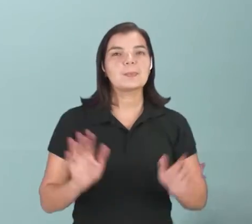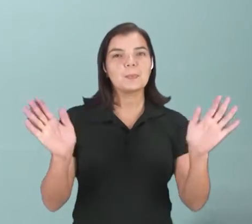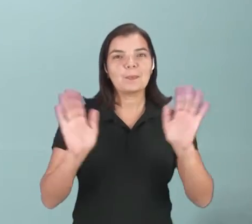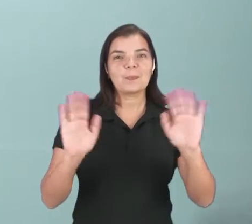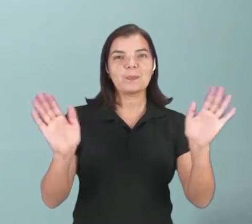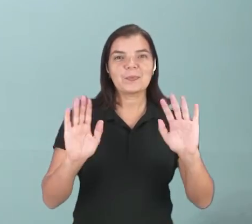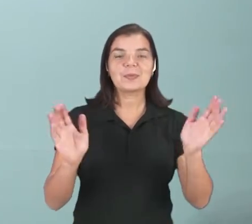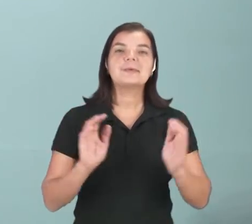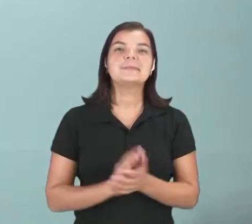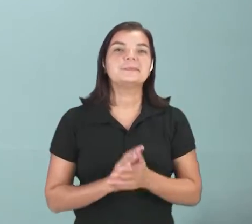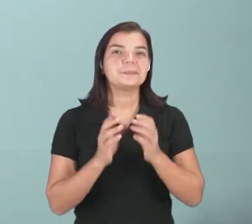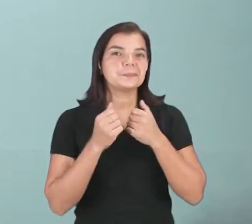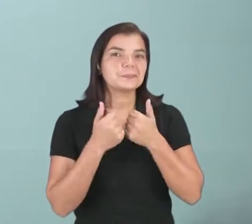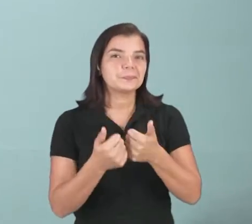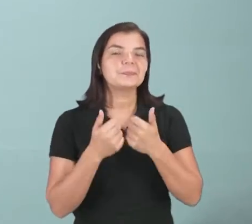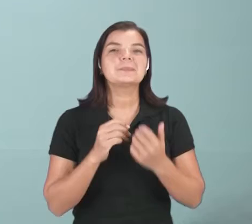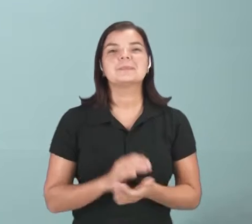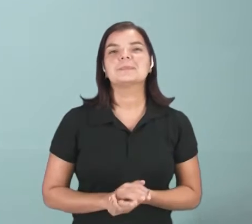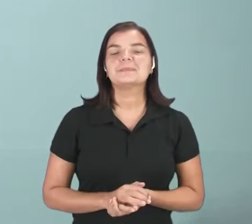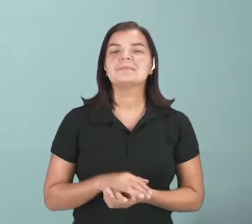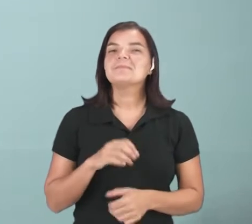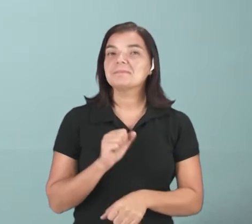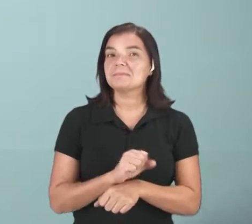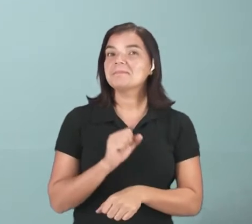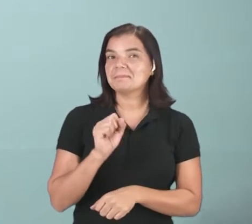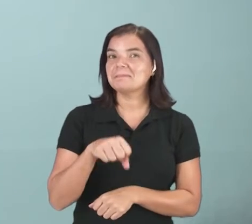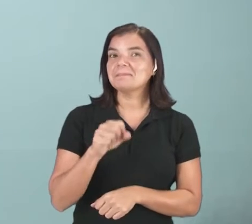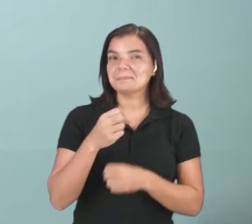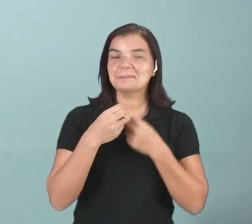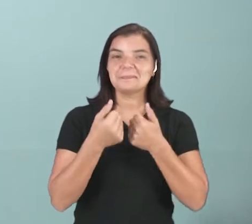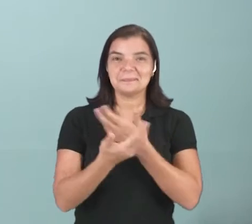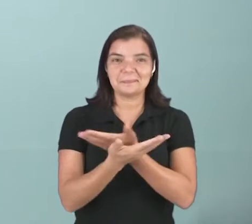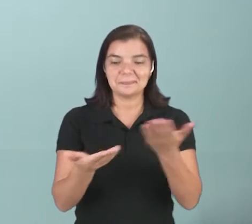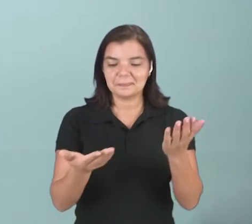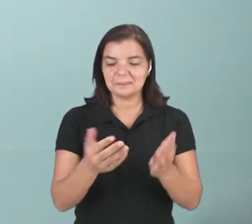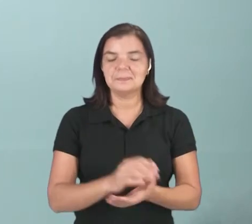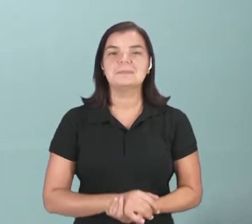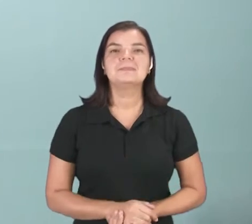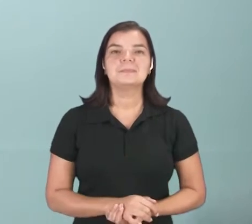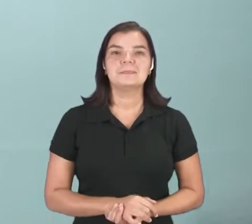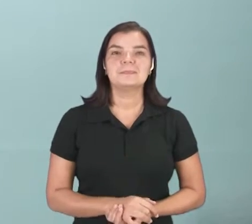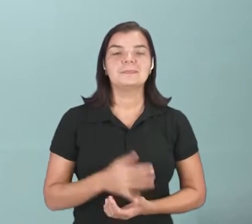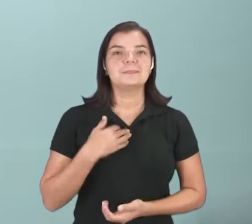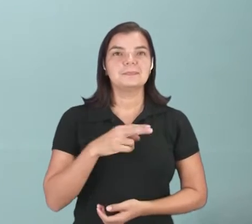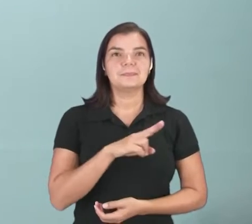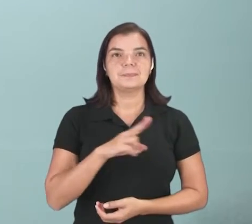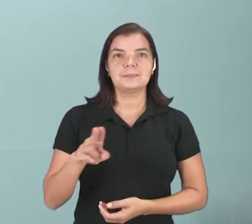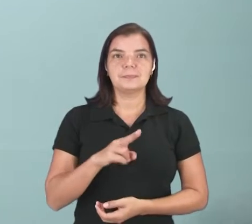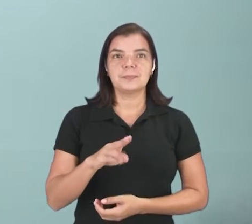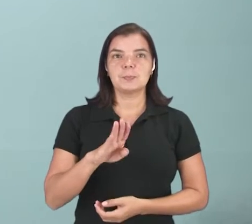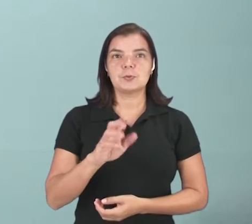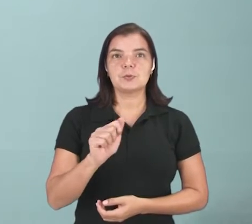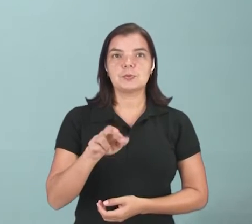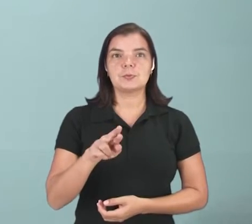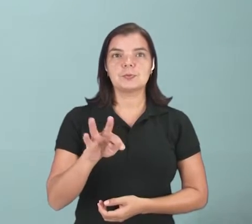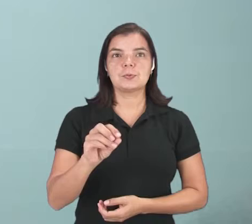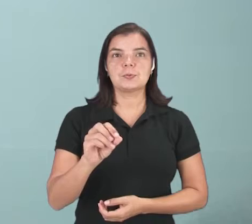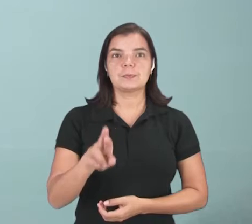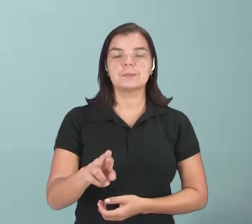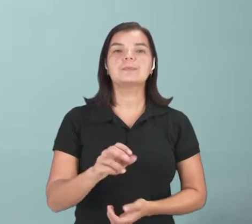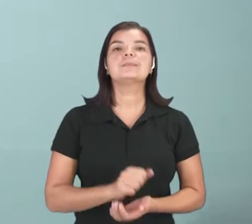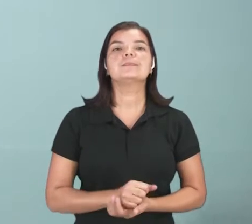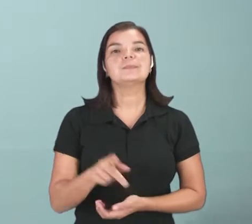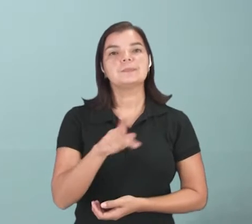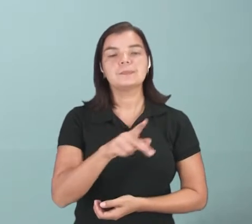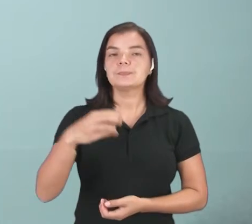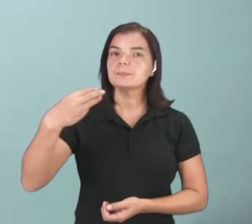Olá pessoal, tudo bem? Eu espero que esteja tudo bem com vocês. Meu nome é professor Bartô, professor